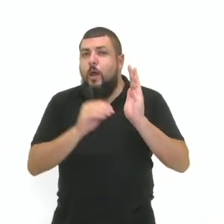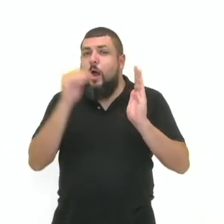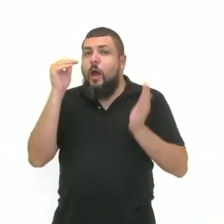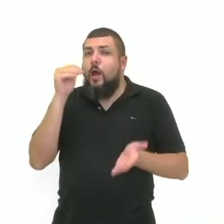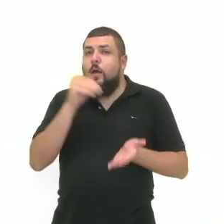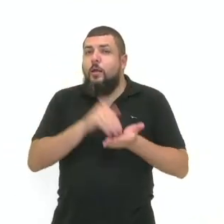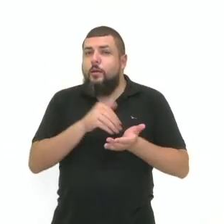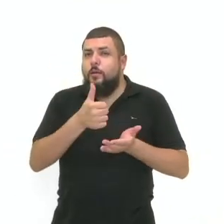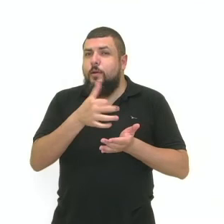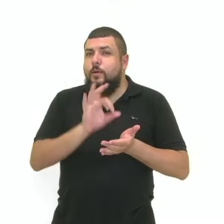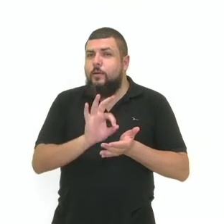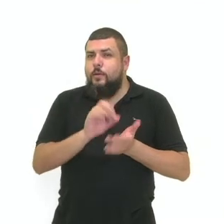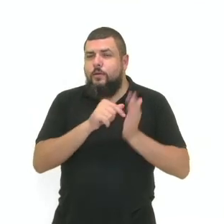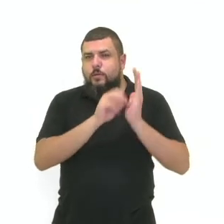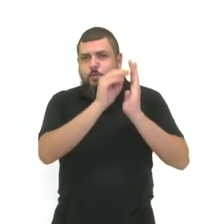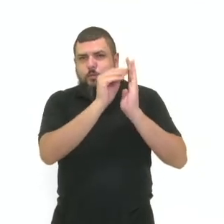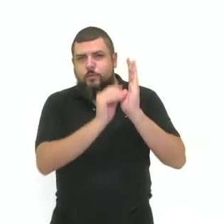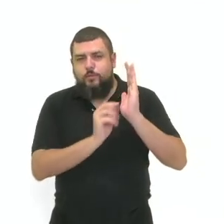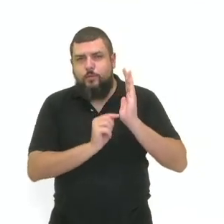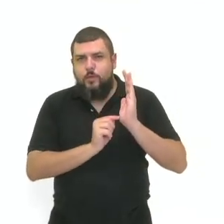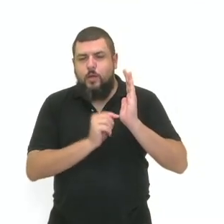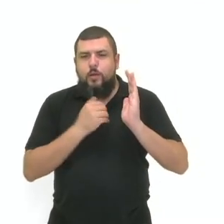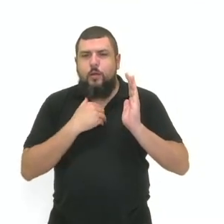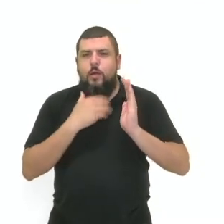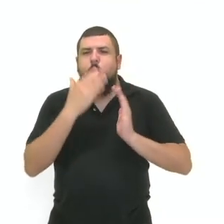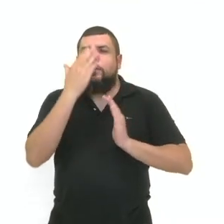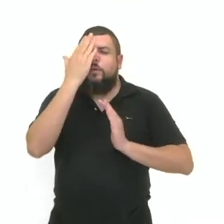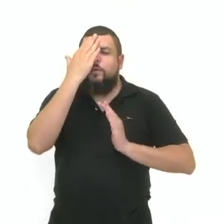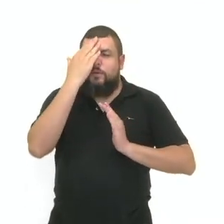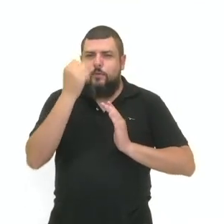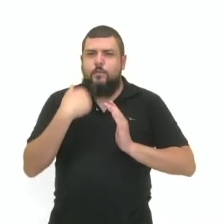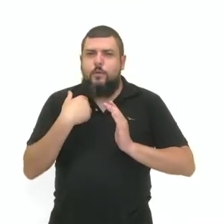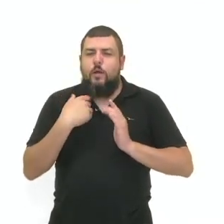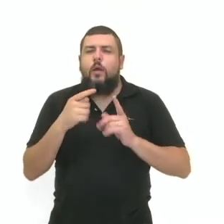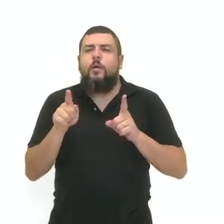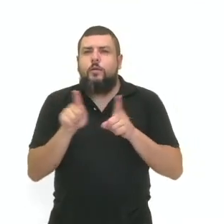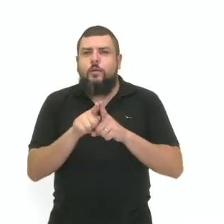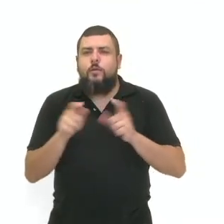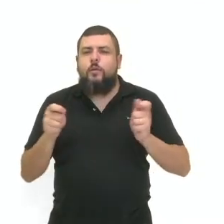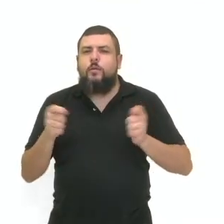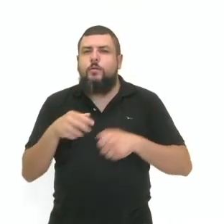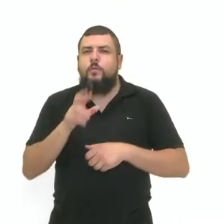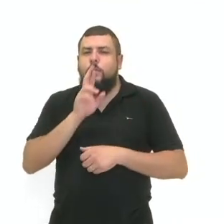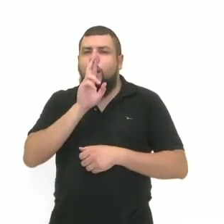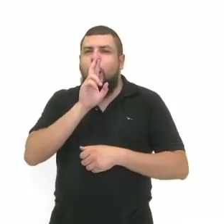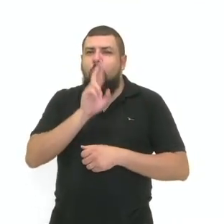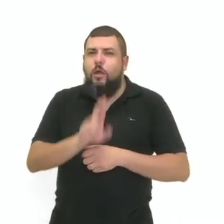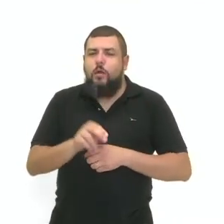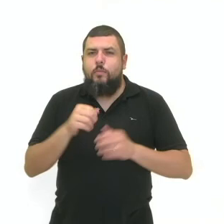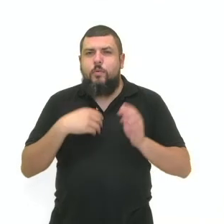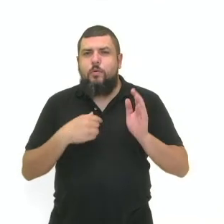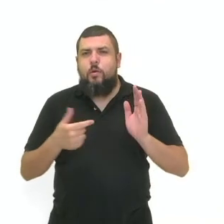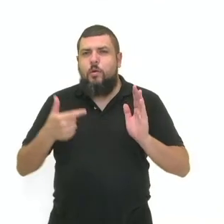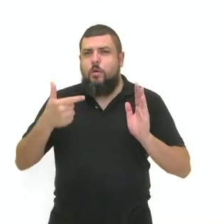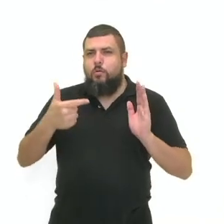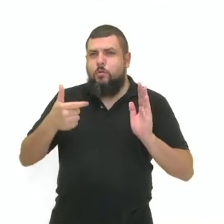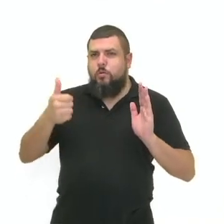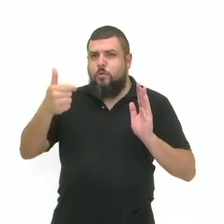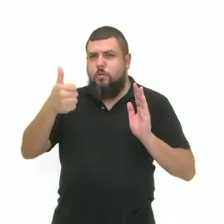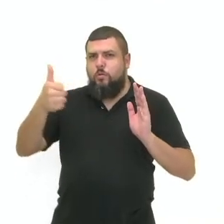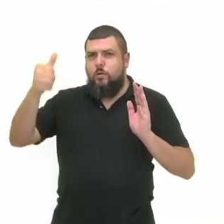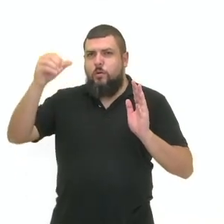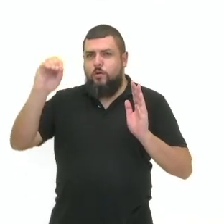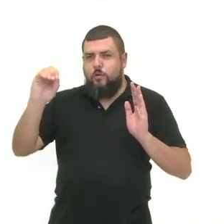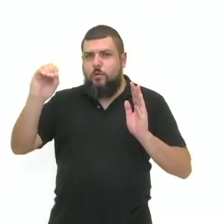e preencha. Você com certeza chegará no mesmo resultado, aonde que 2 elevado a 10,